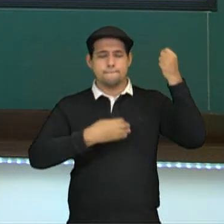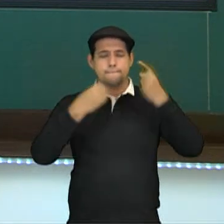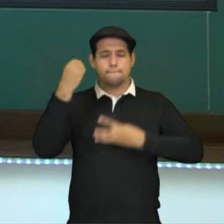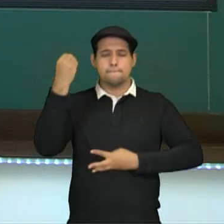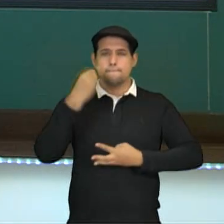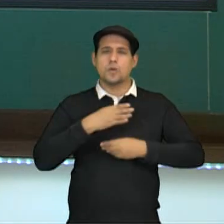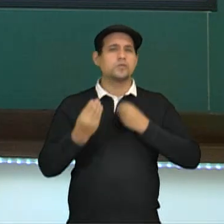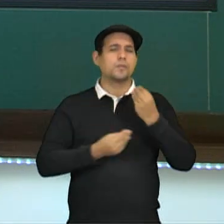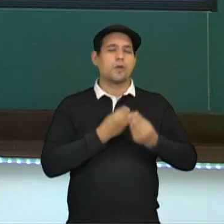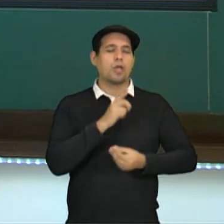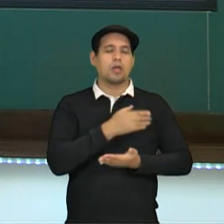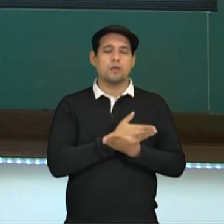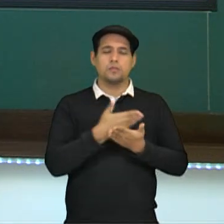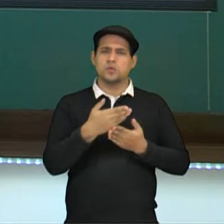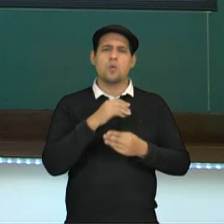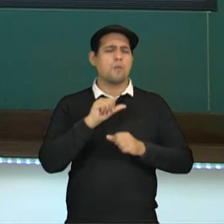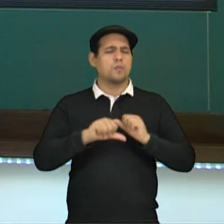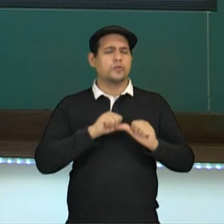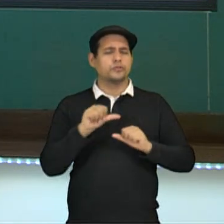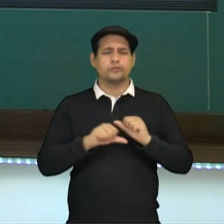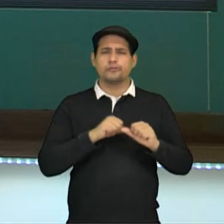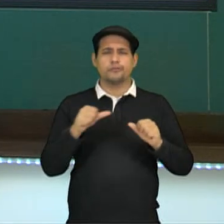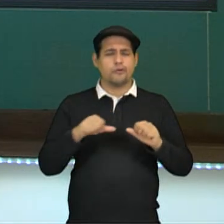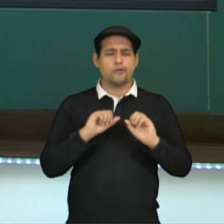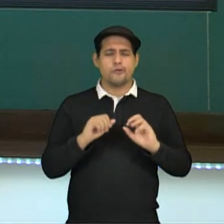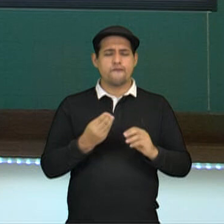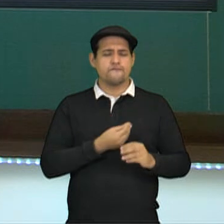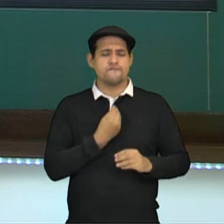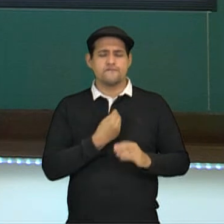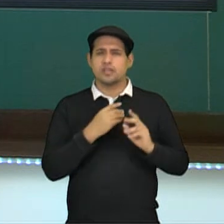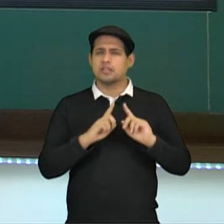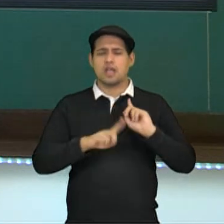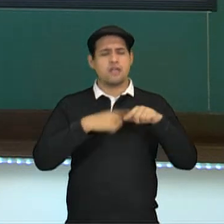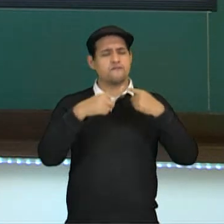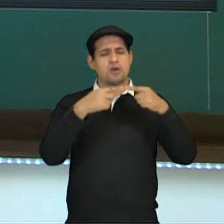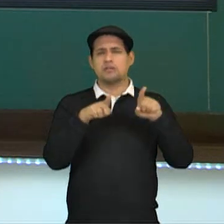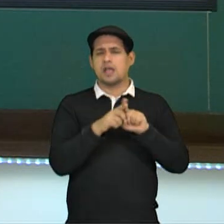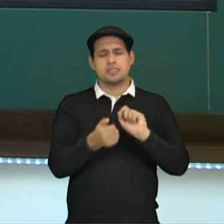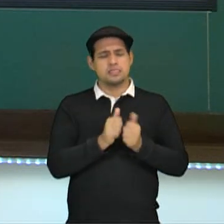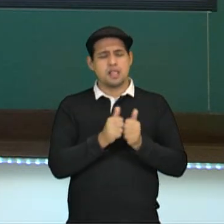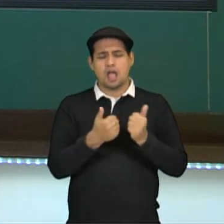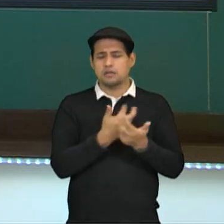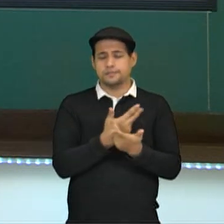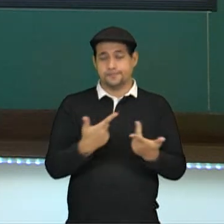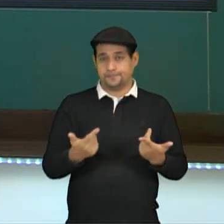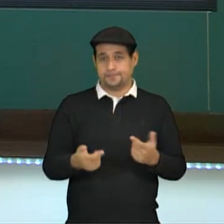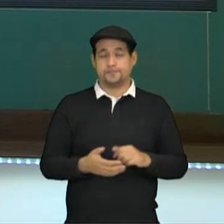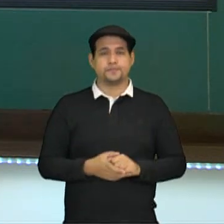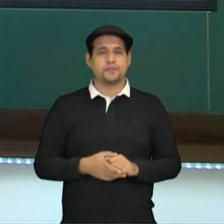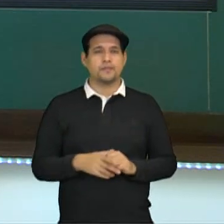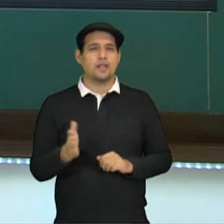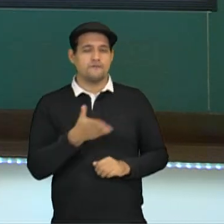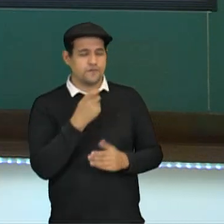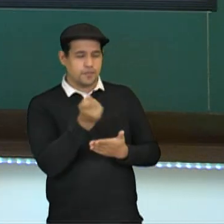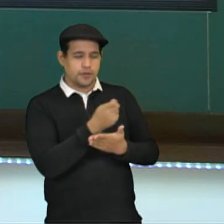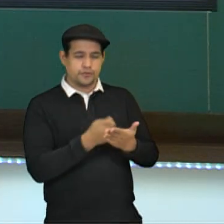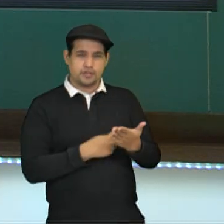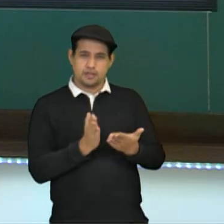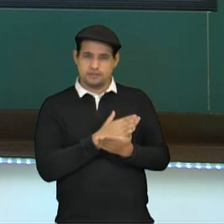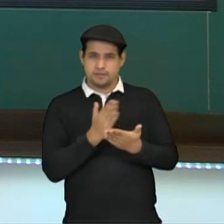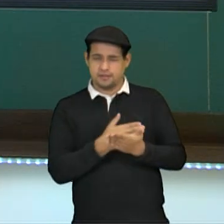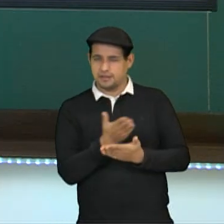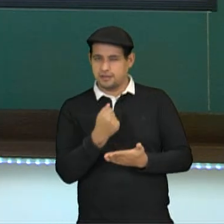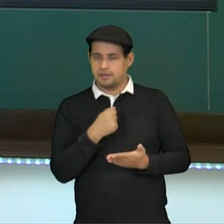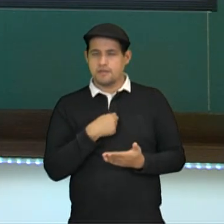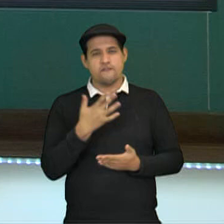sobre origem, mudanças dos seres vivos, evolução, adaptação. Vamos anotar isso no caderno,